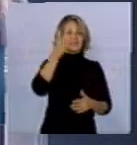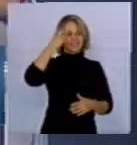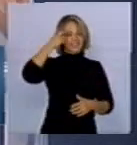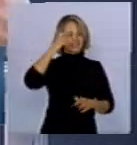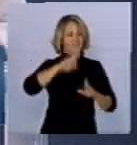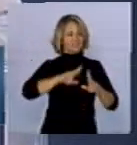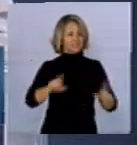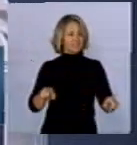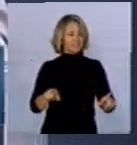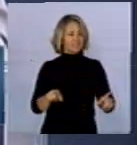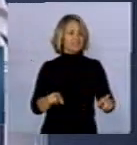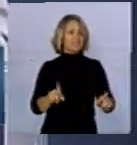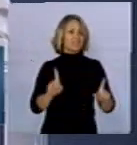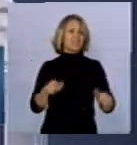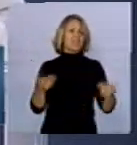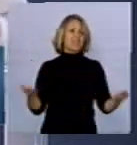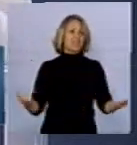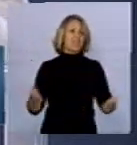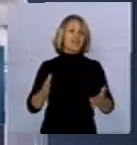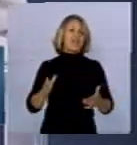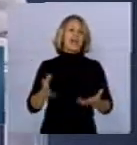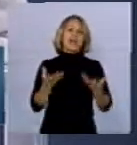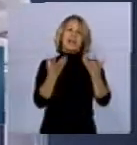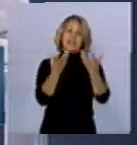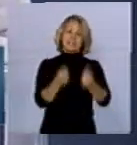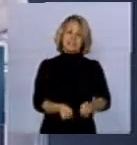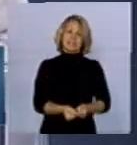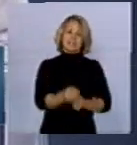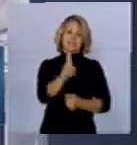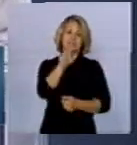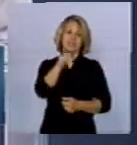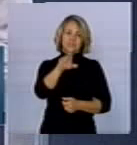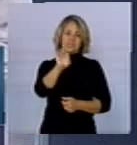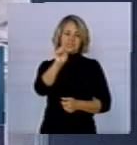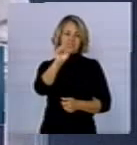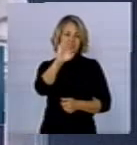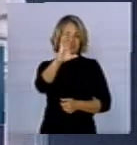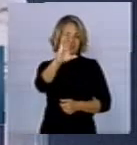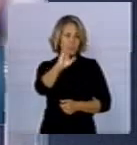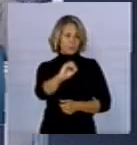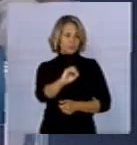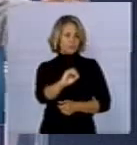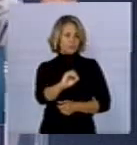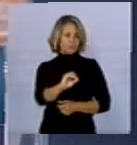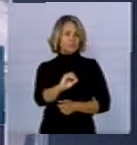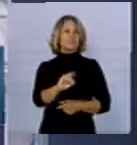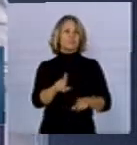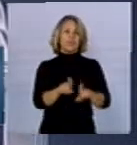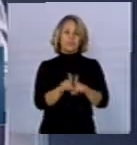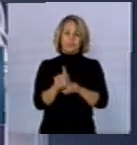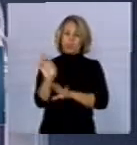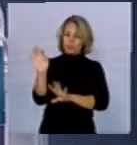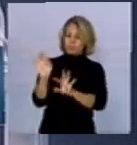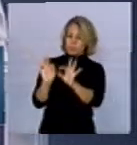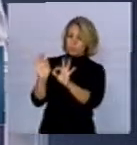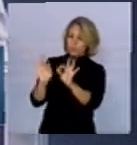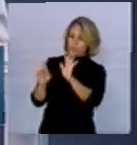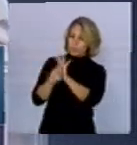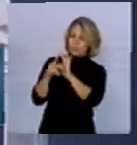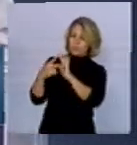e que foi adotado pela UNESCO um órgão internacional